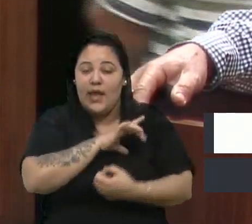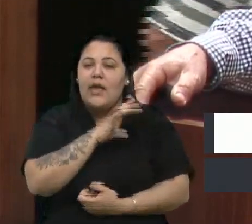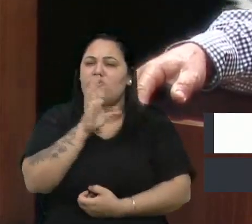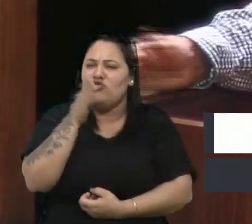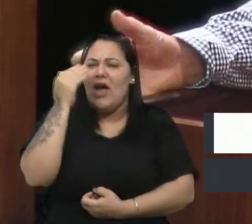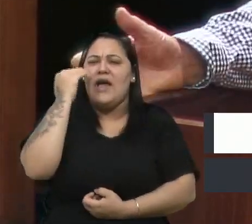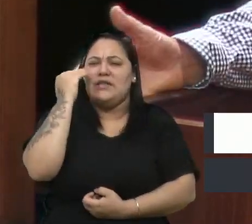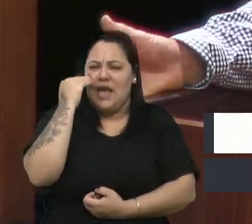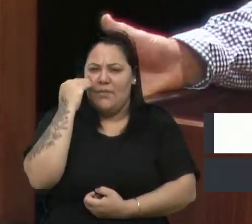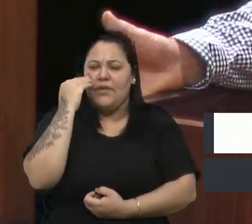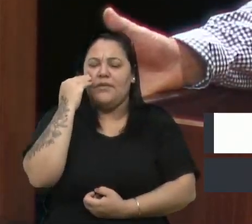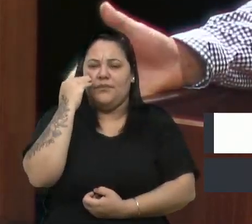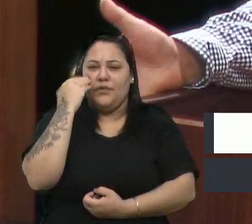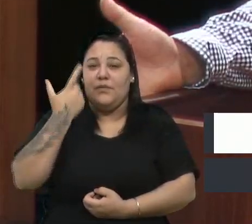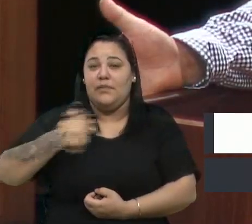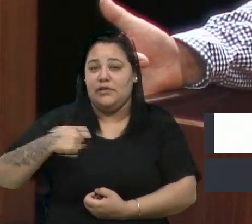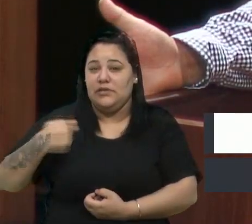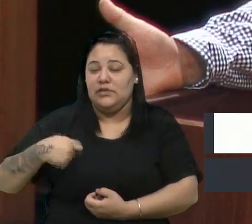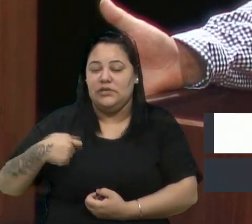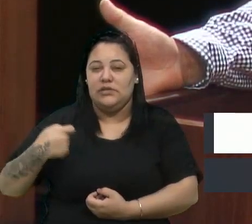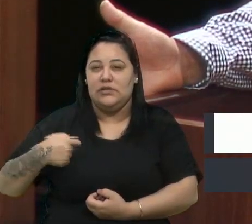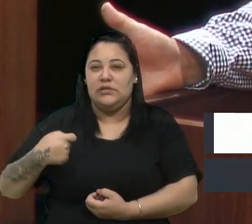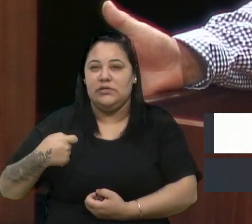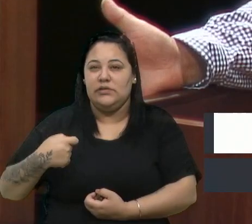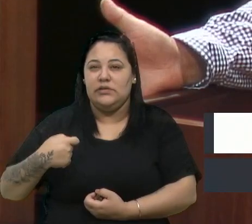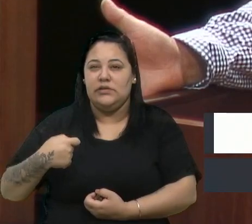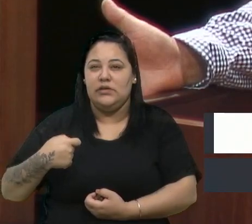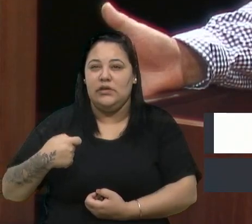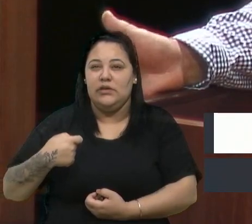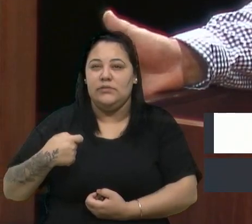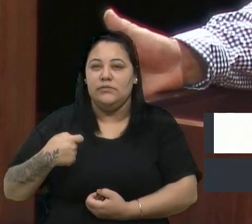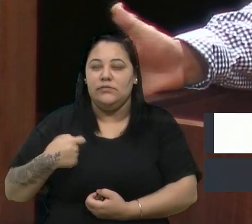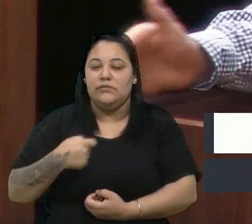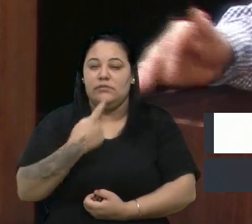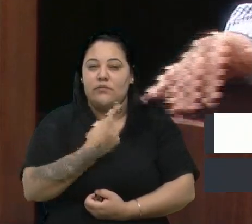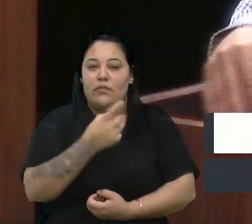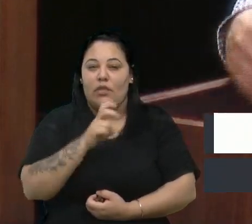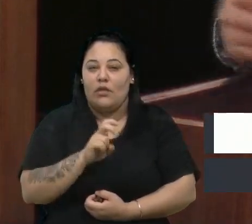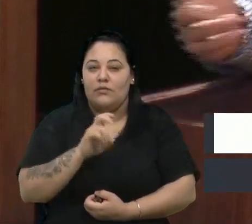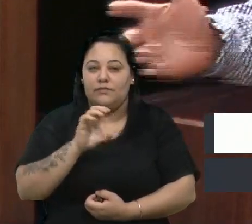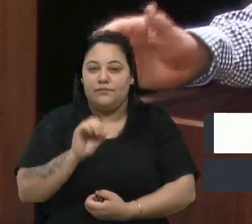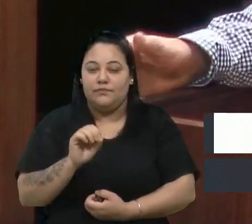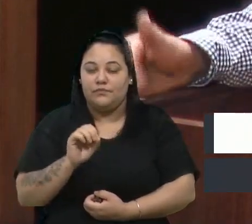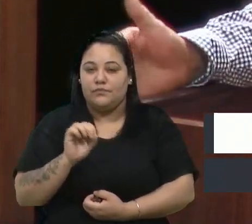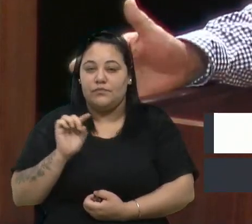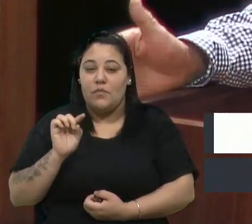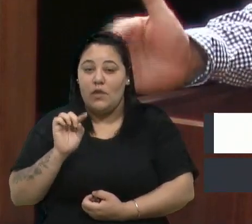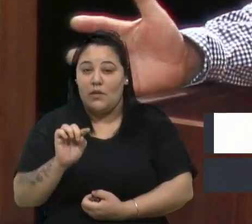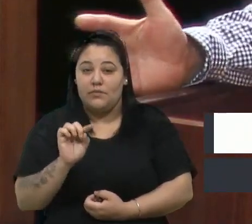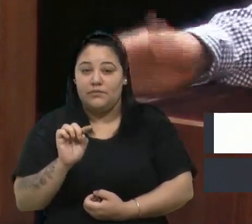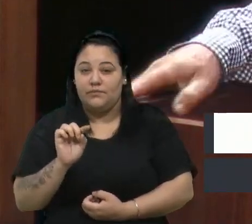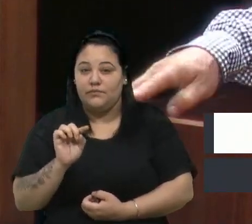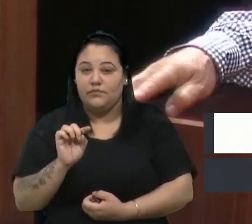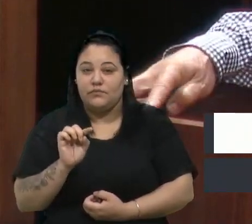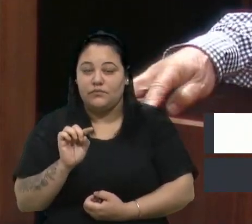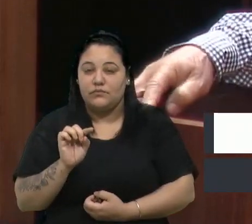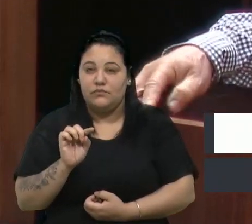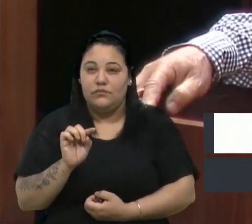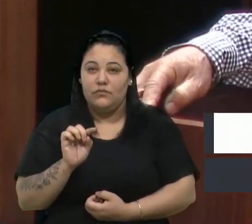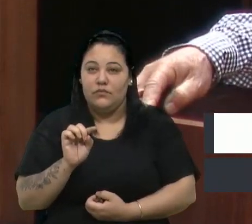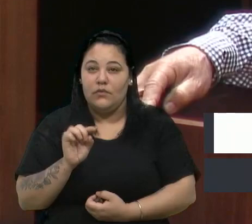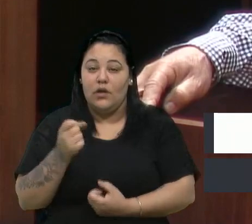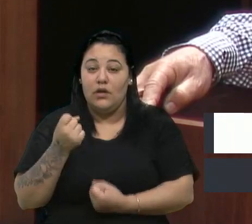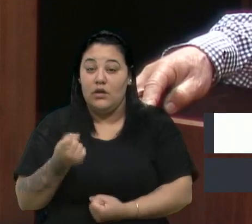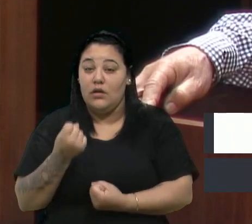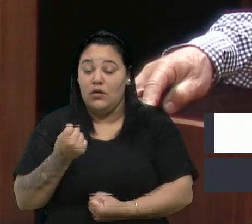que vai adquirir em torno novamente de 150 mil quilos de uva, pode até se ampliar, dito pelo secretário,